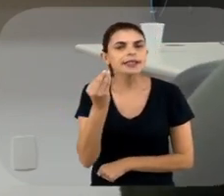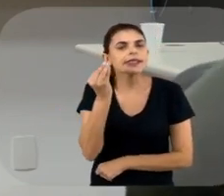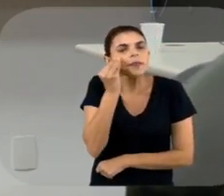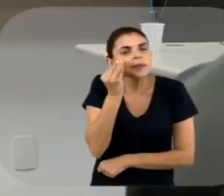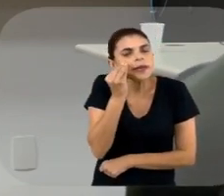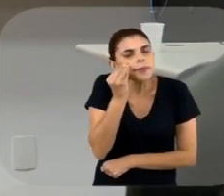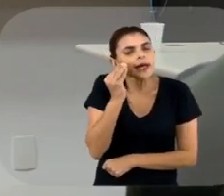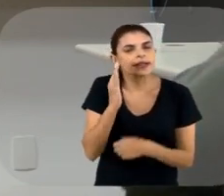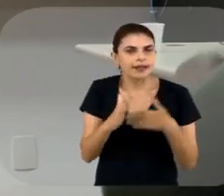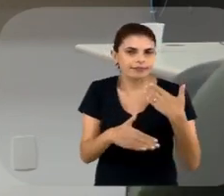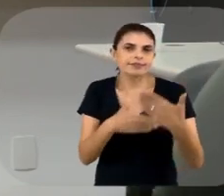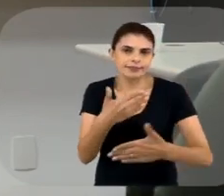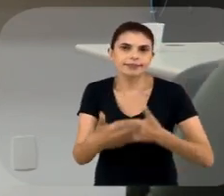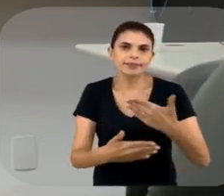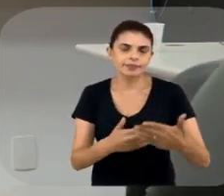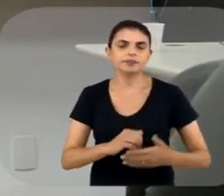né?